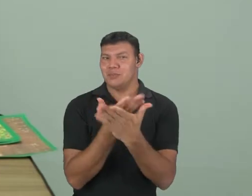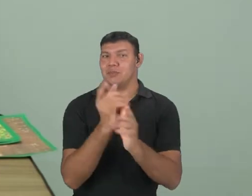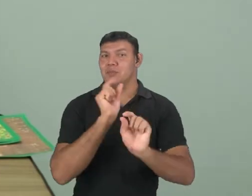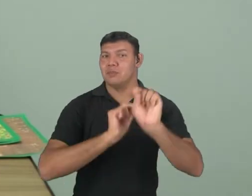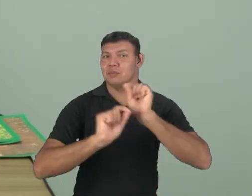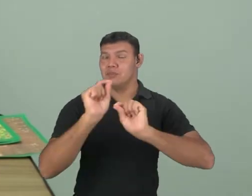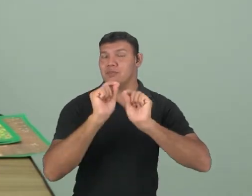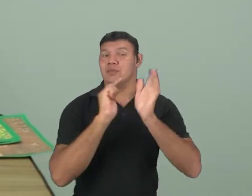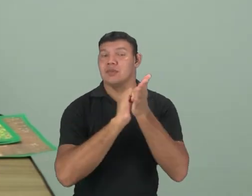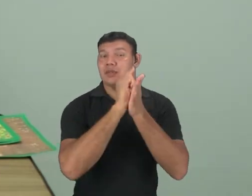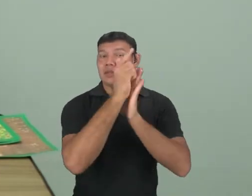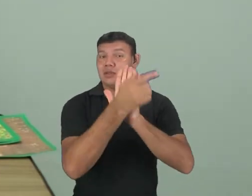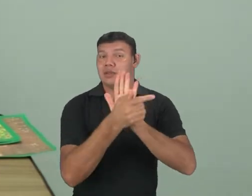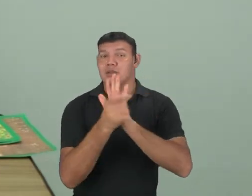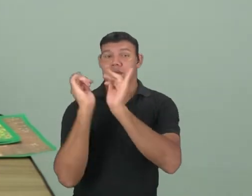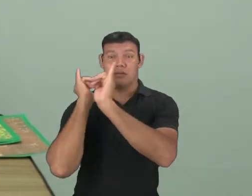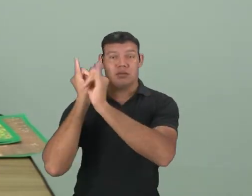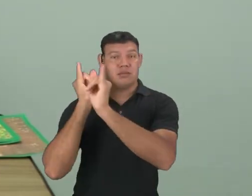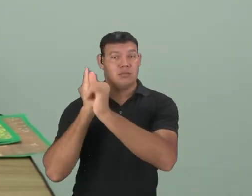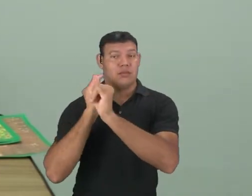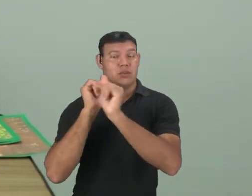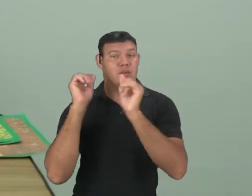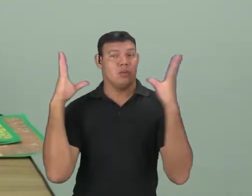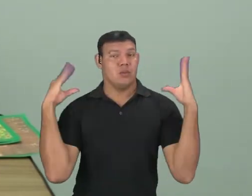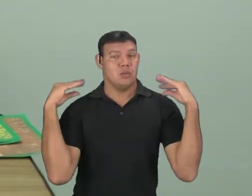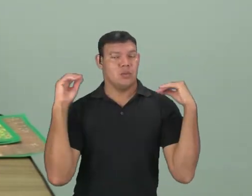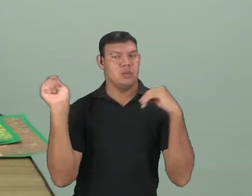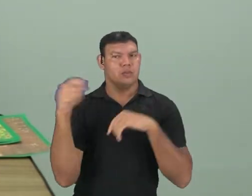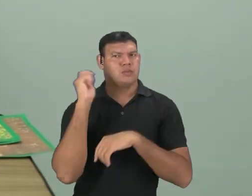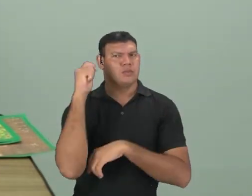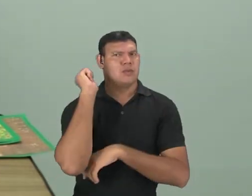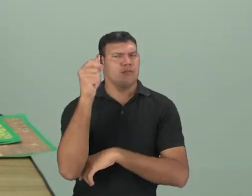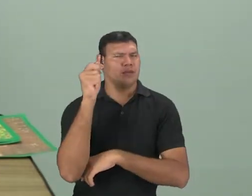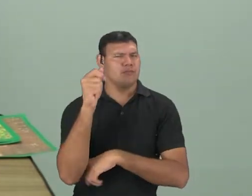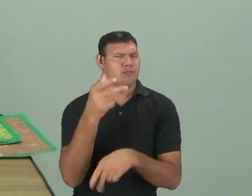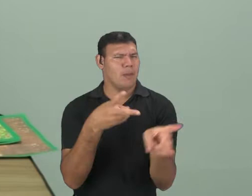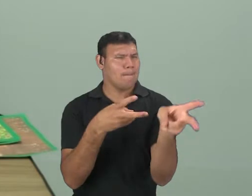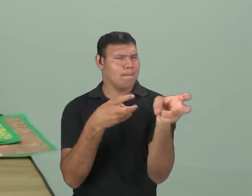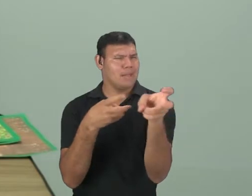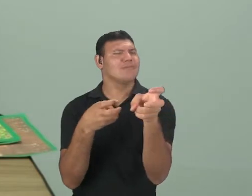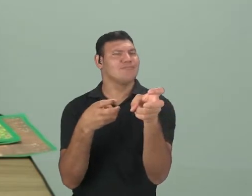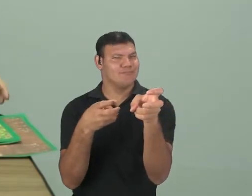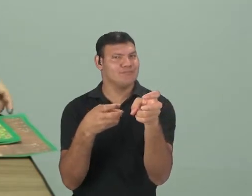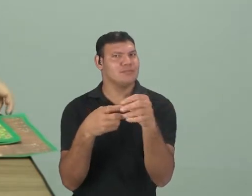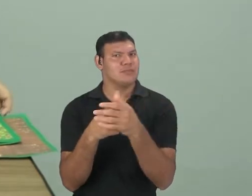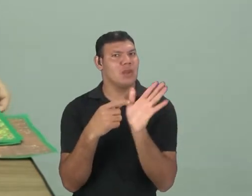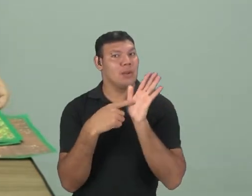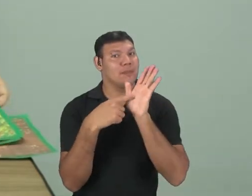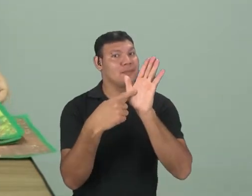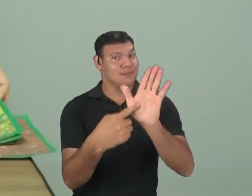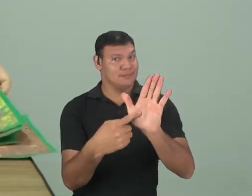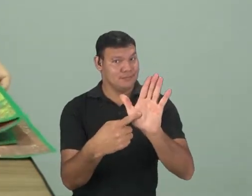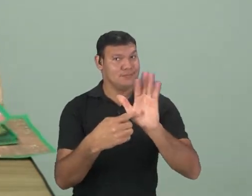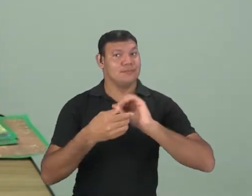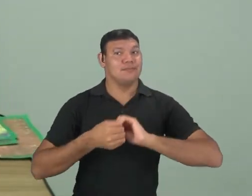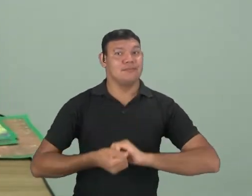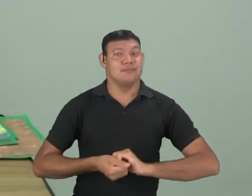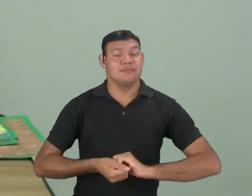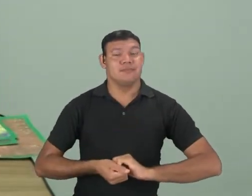sobre o gênero textual contos de fadas, E vocês perceberam, nós mostramos numa dessas